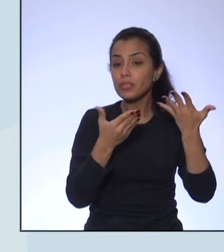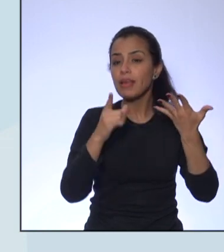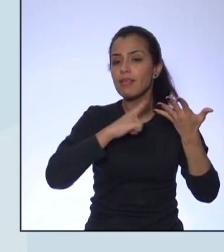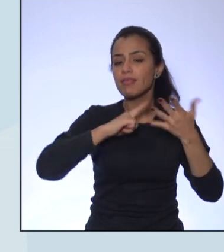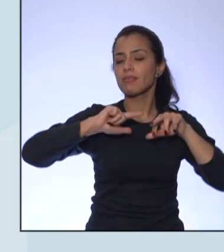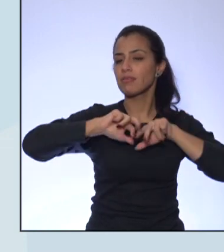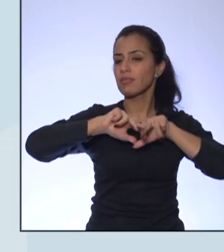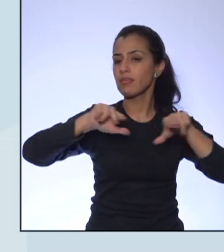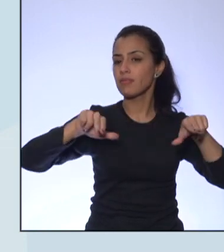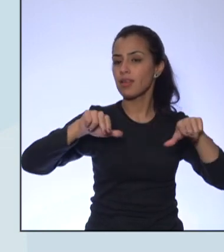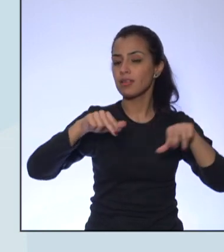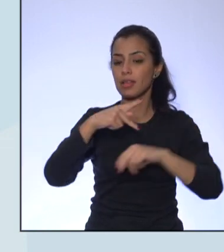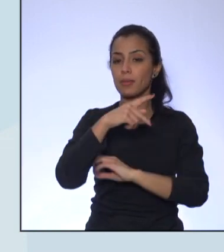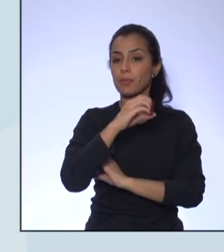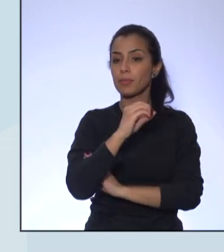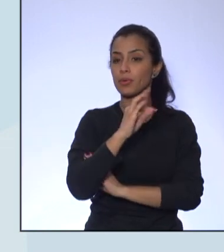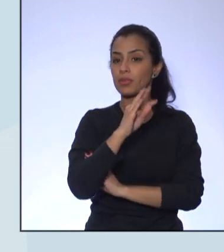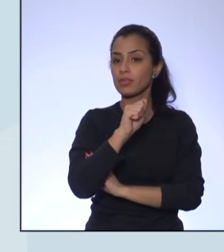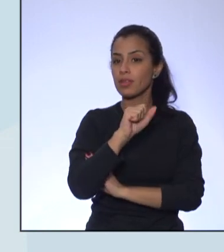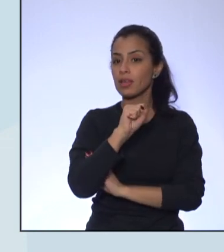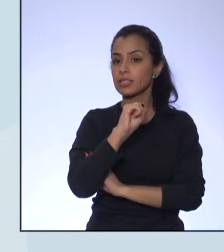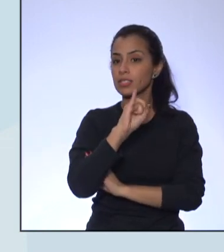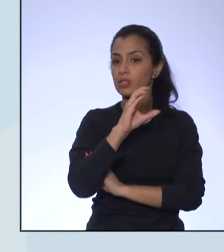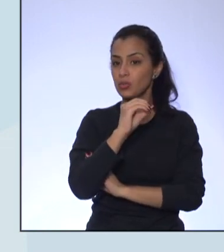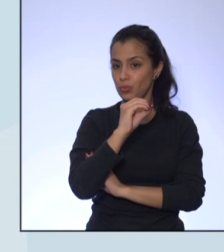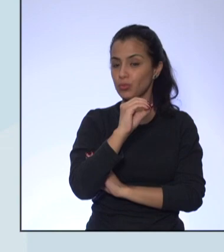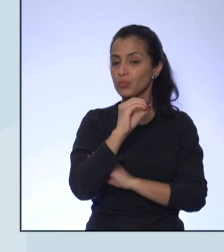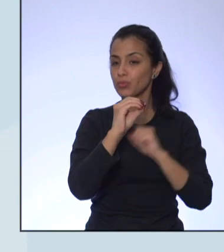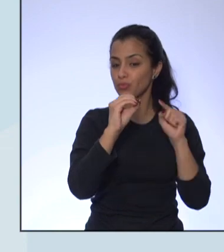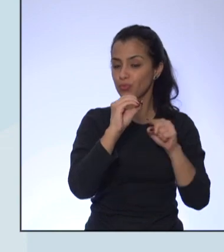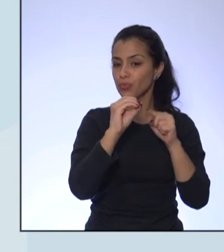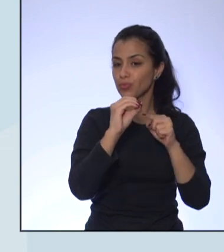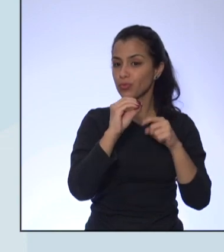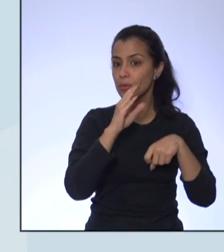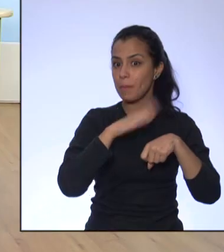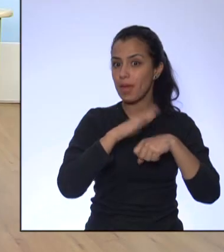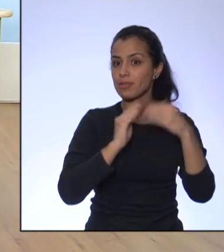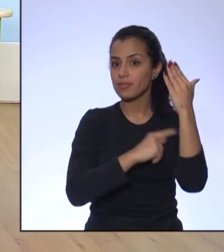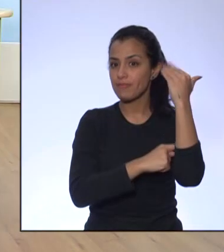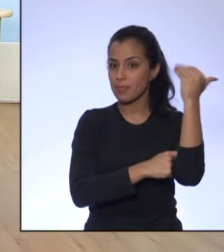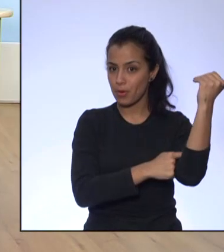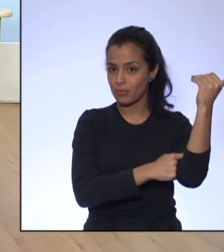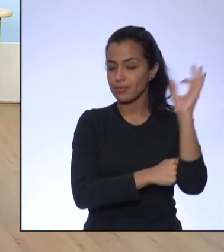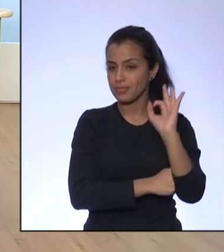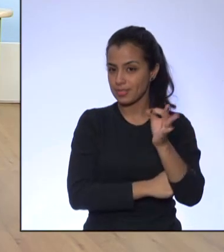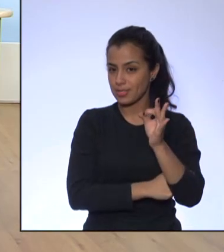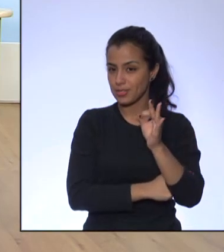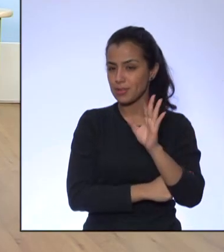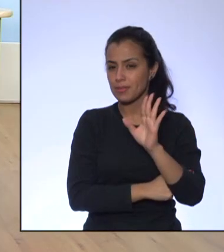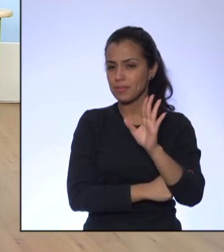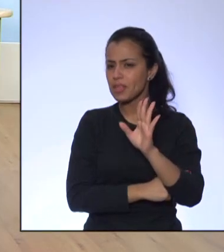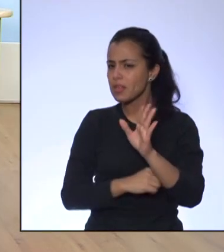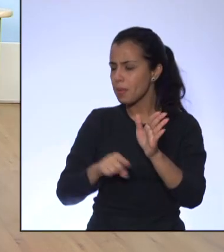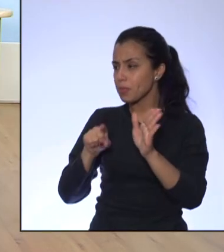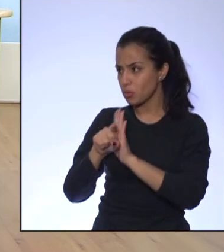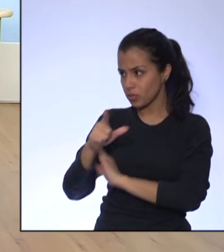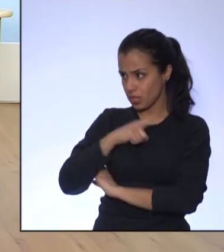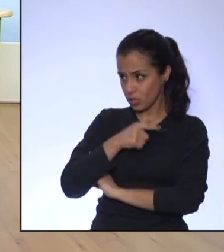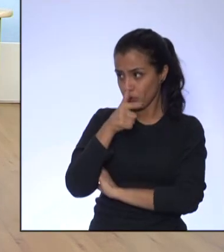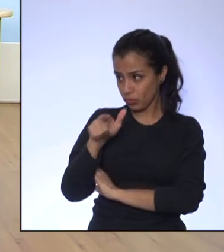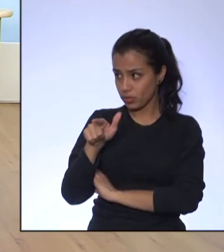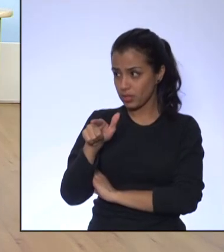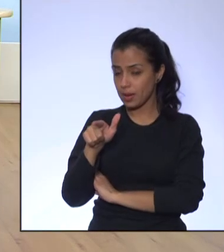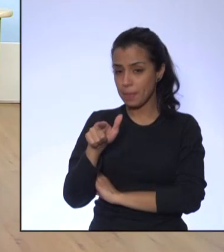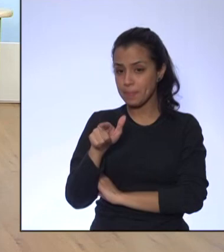a bomba de sódio e potássio é mais famosa, mas tem outras também. Tá bom? Gi, tem mais alguma perguntinha, mais algum comentário?